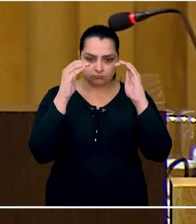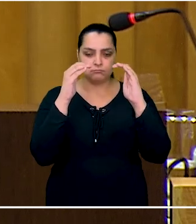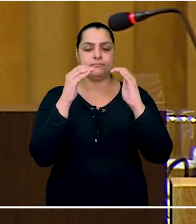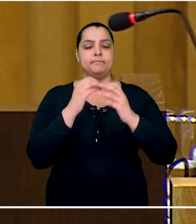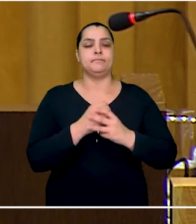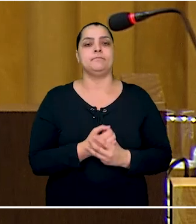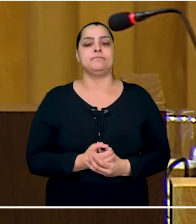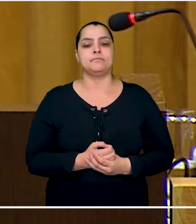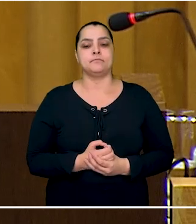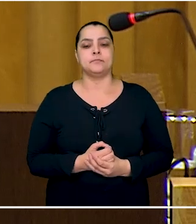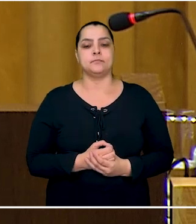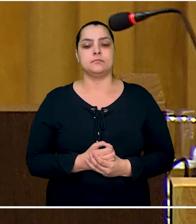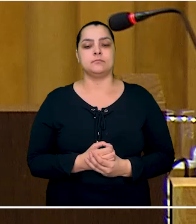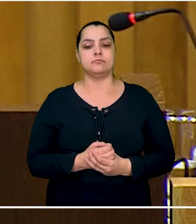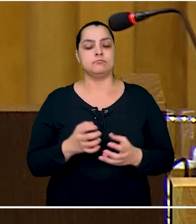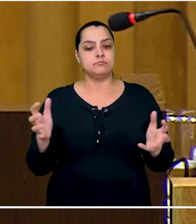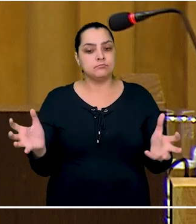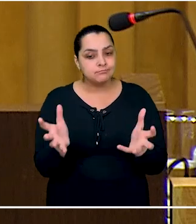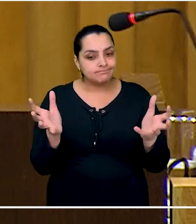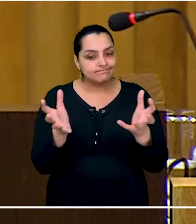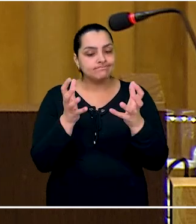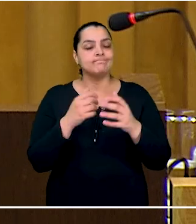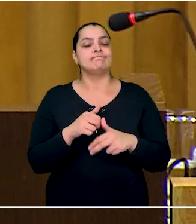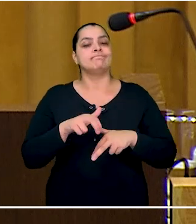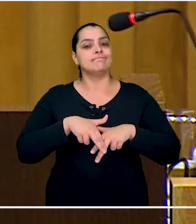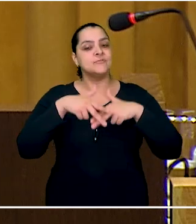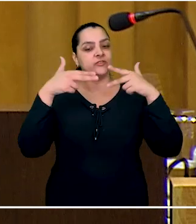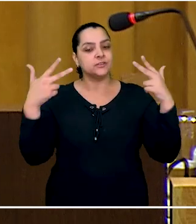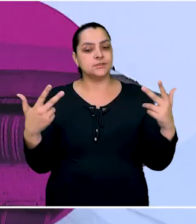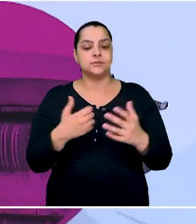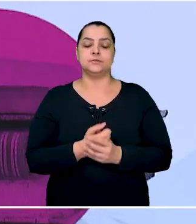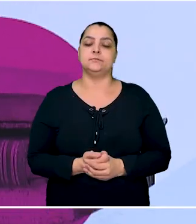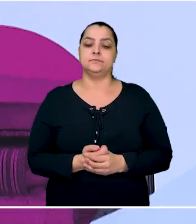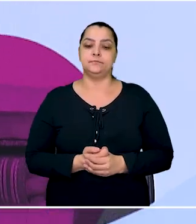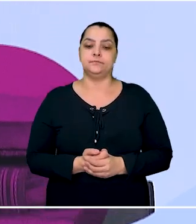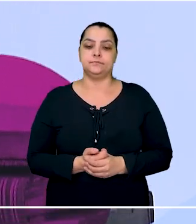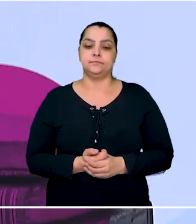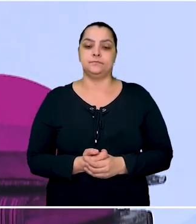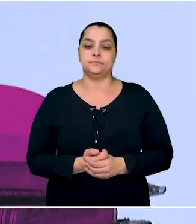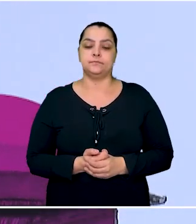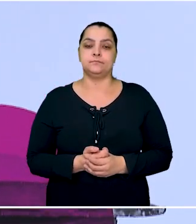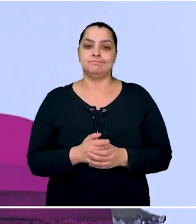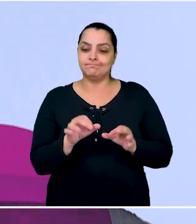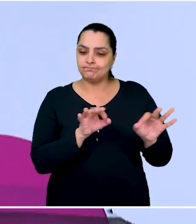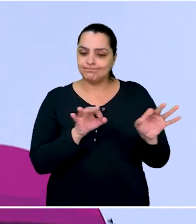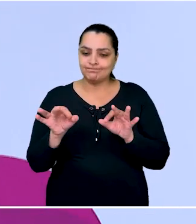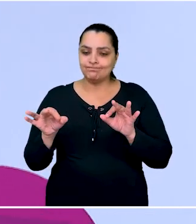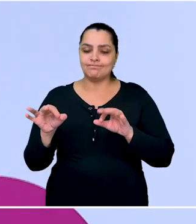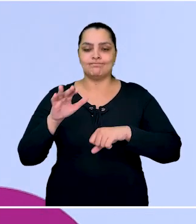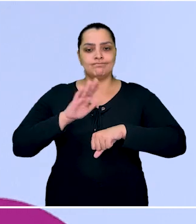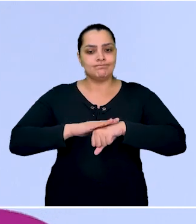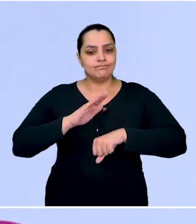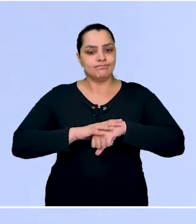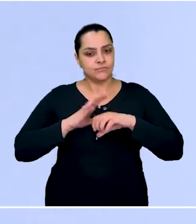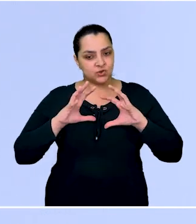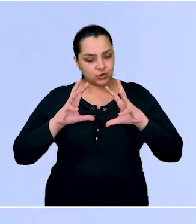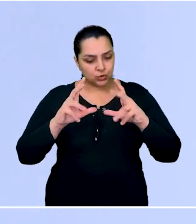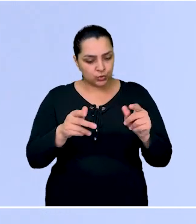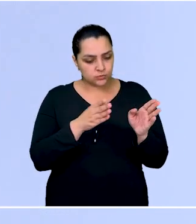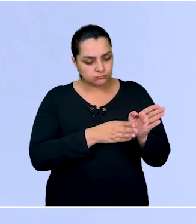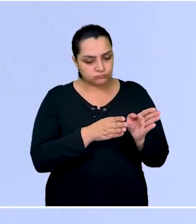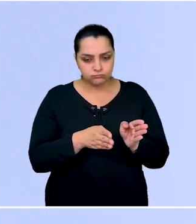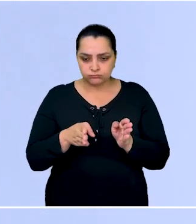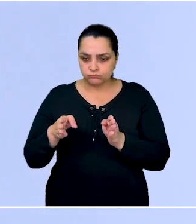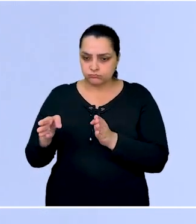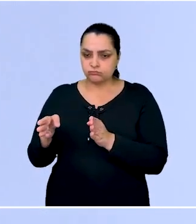respeito e a promoção da diversidade. Ao todo, a organização e realização de todas as